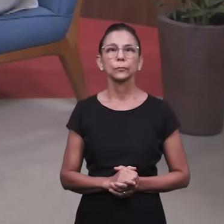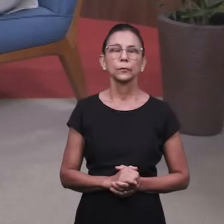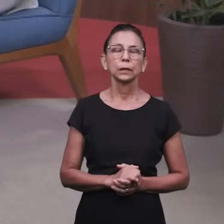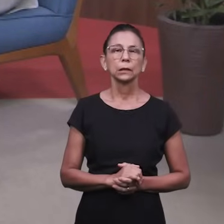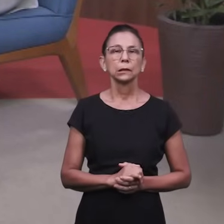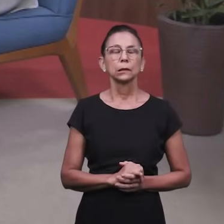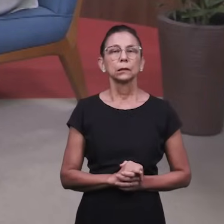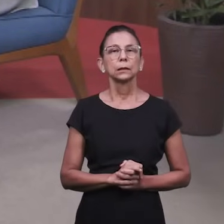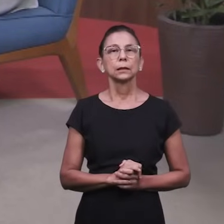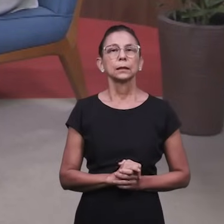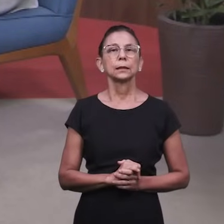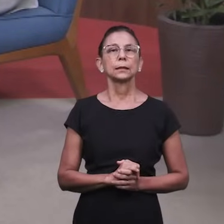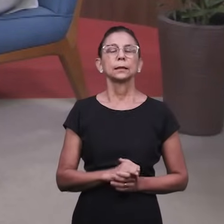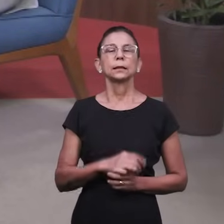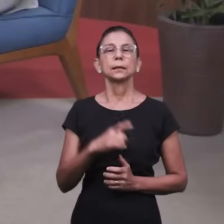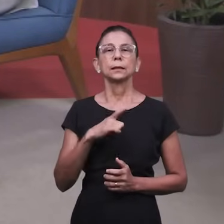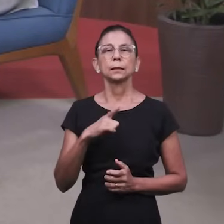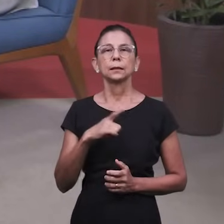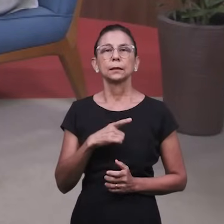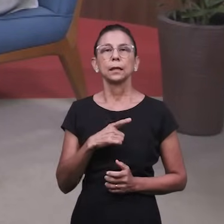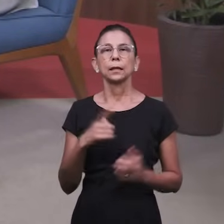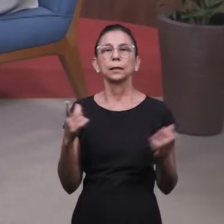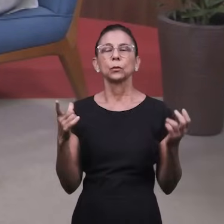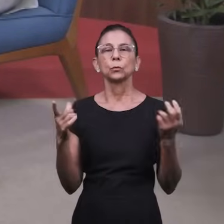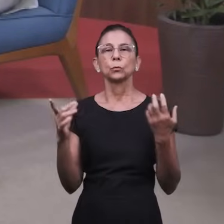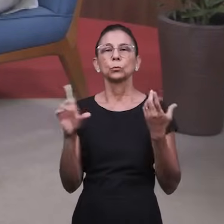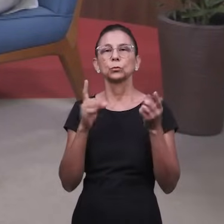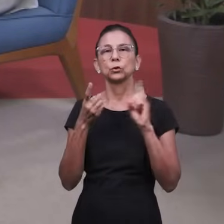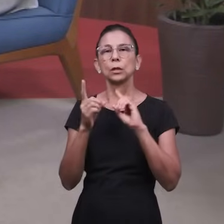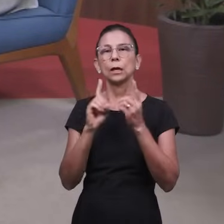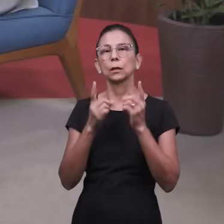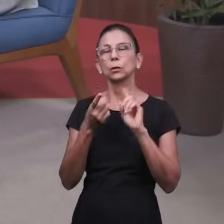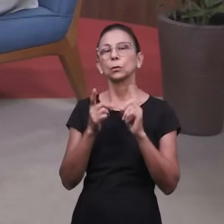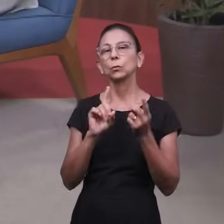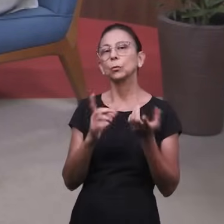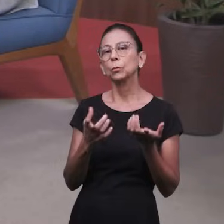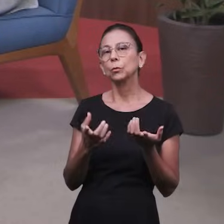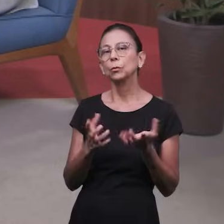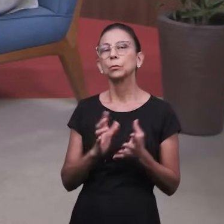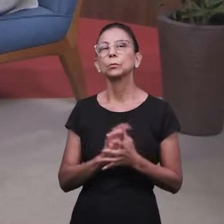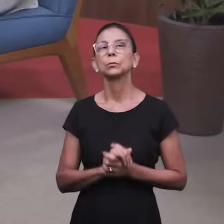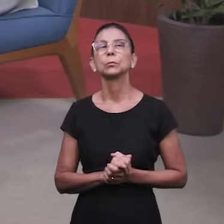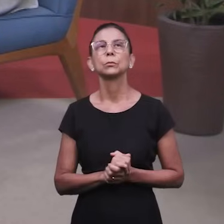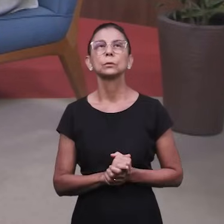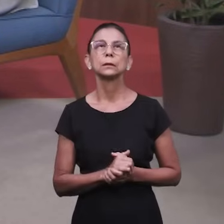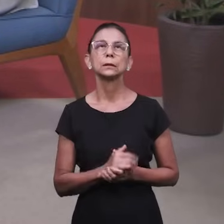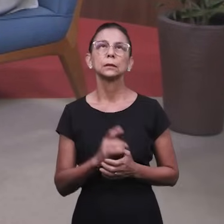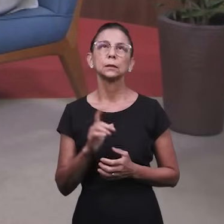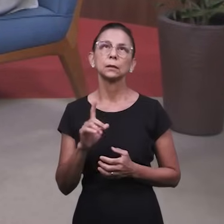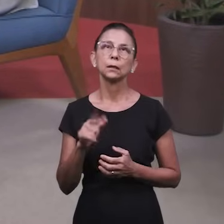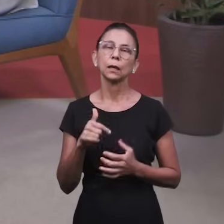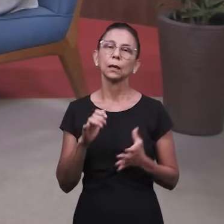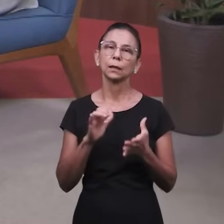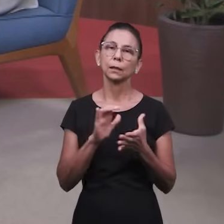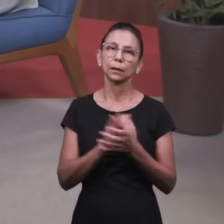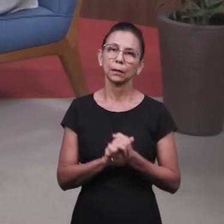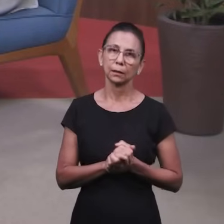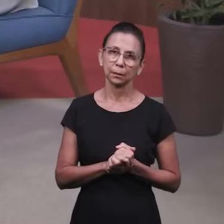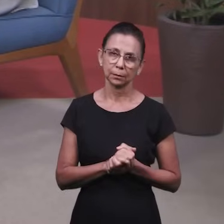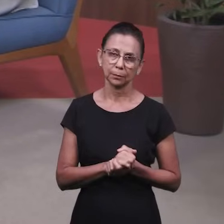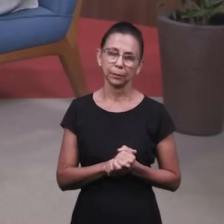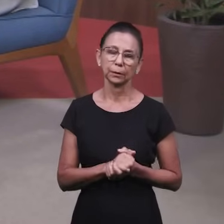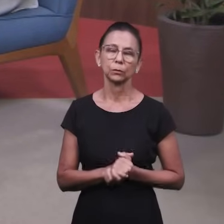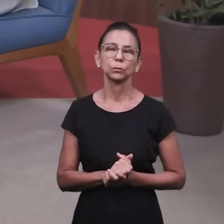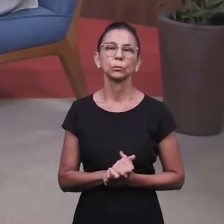esta conversa para o encontro, ou seja, para o casamento, para o momento que, repito, não é também o casamento, uma